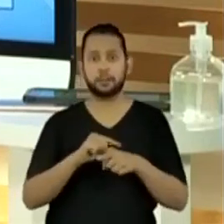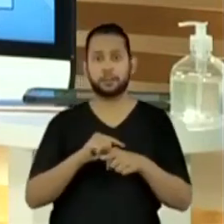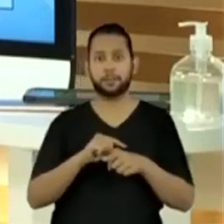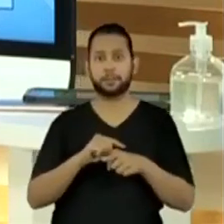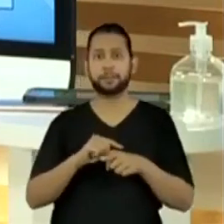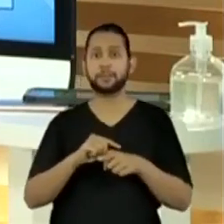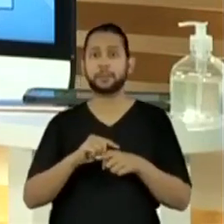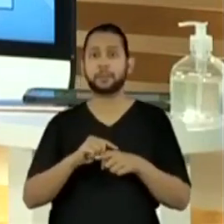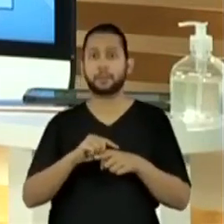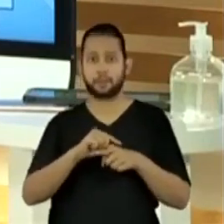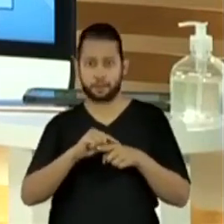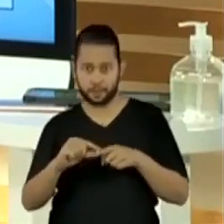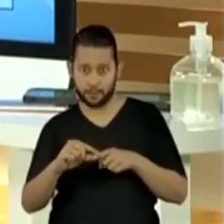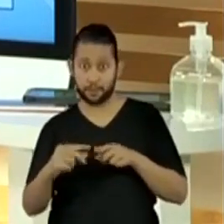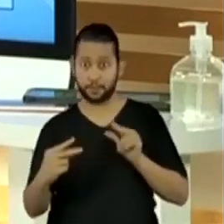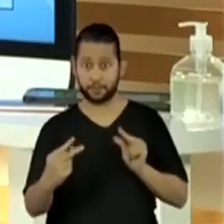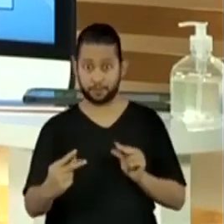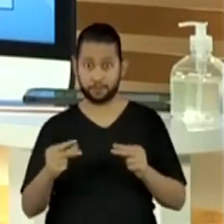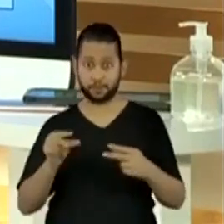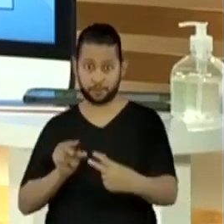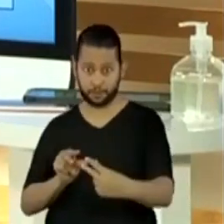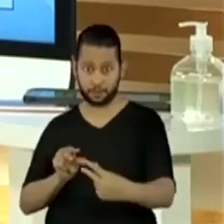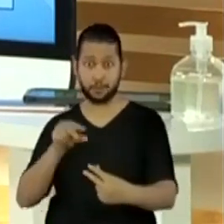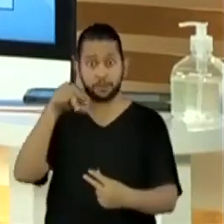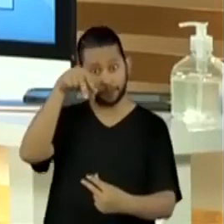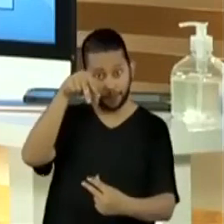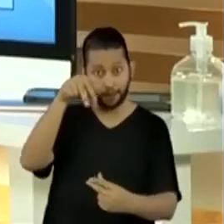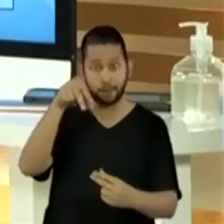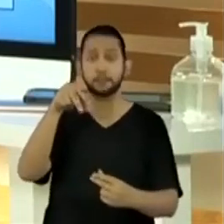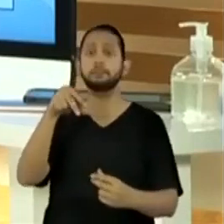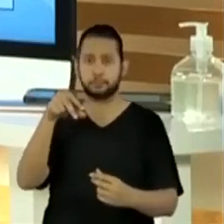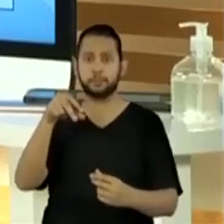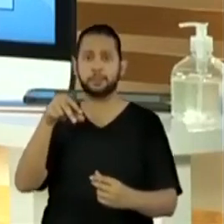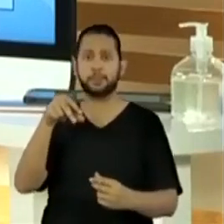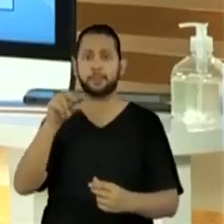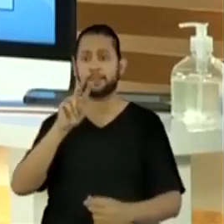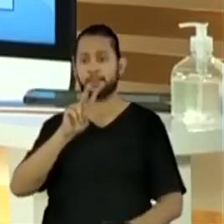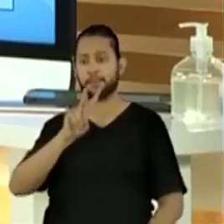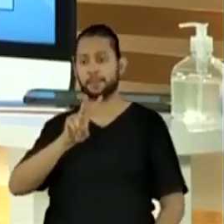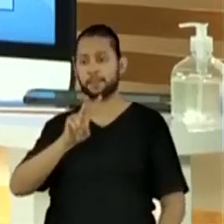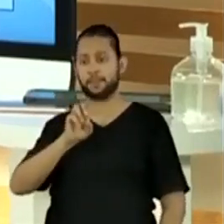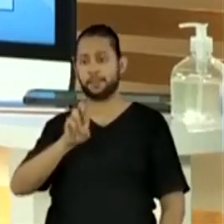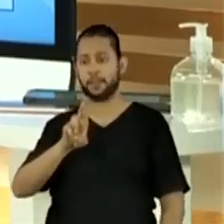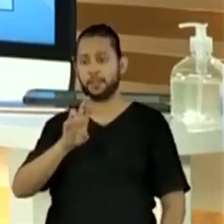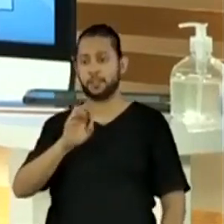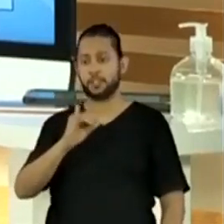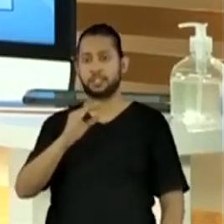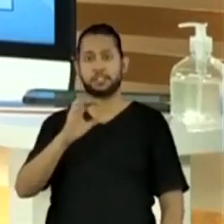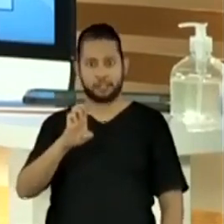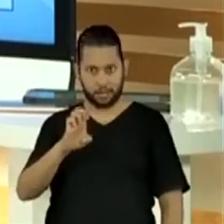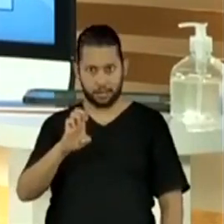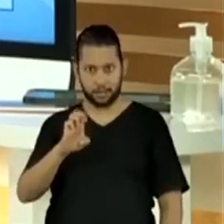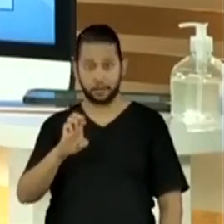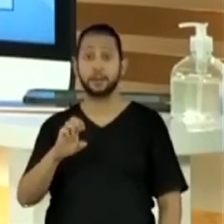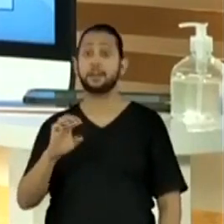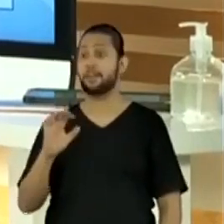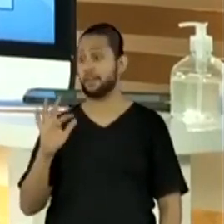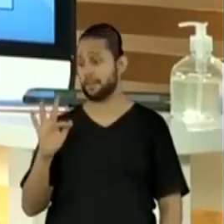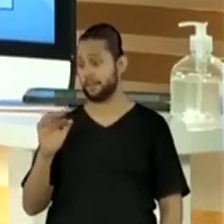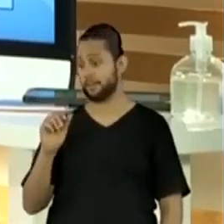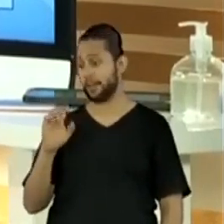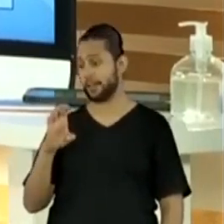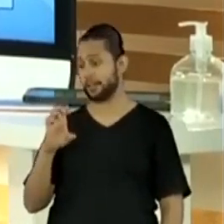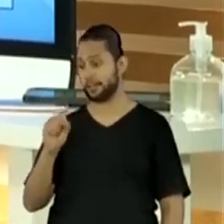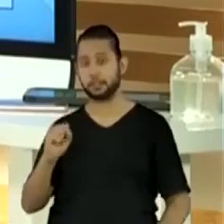tirar 2, eu tenho o número de arestas. E você vai fazer isso de tarefa aí e praticar na sua casa. Tudo bem? Você sabia